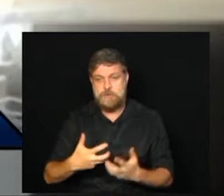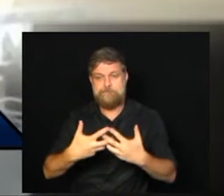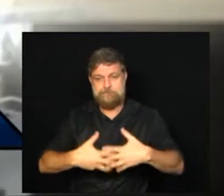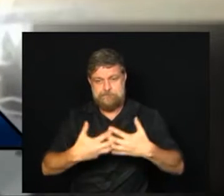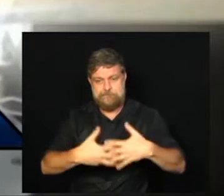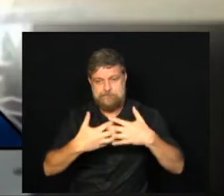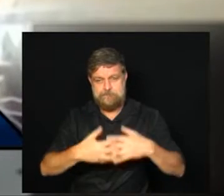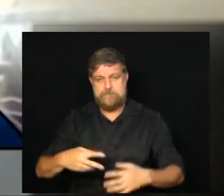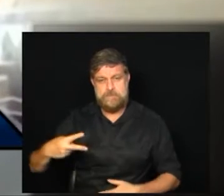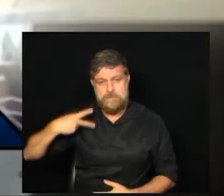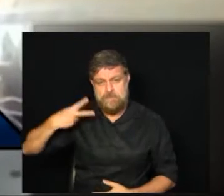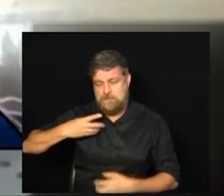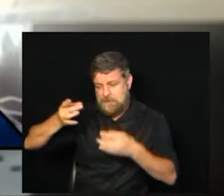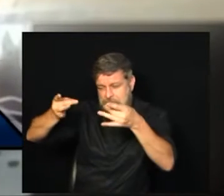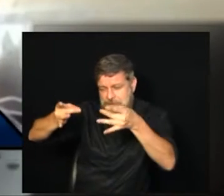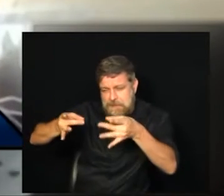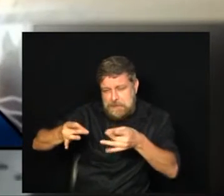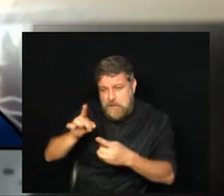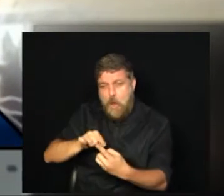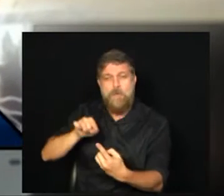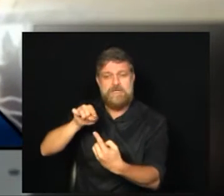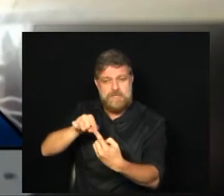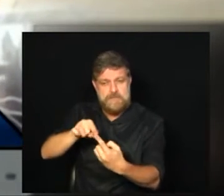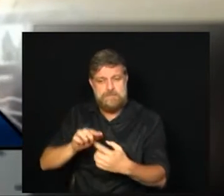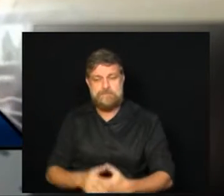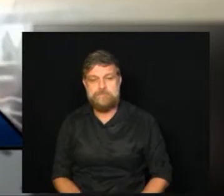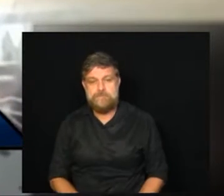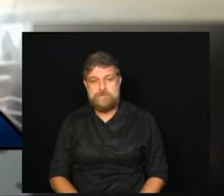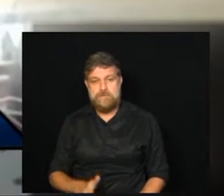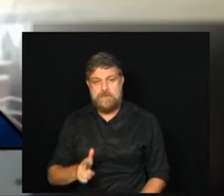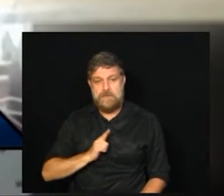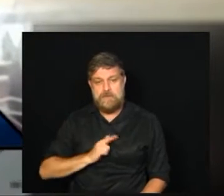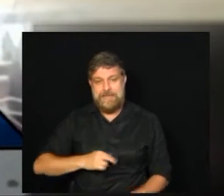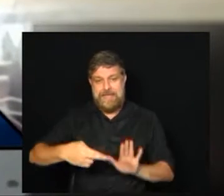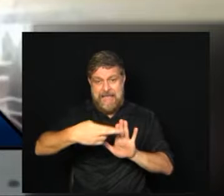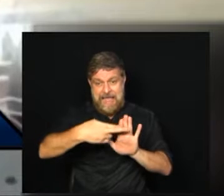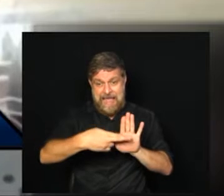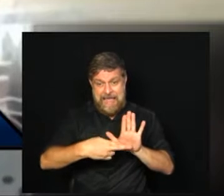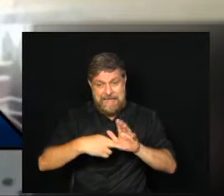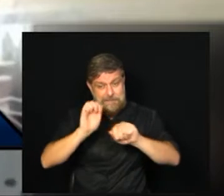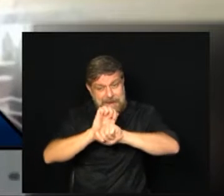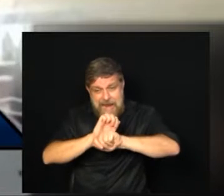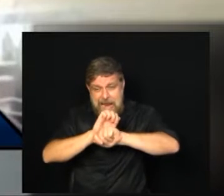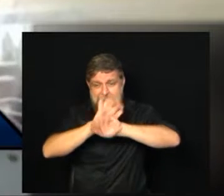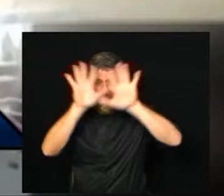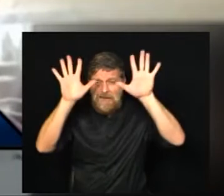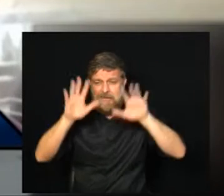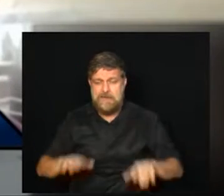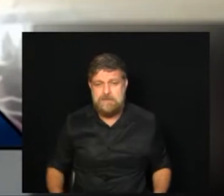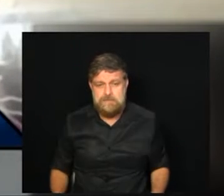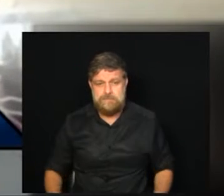O parlamentar explicou o objetivo da lei. Visa estabelecer regras mais claras à matéria da